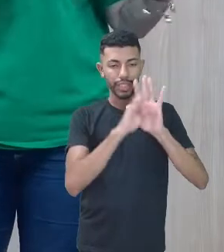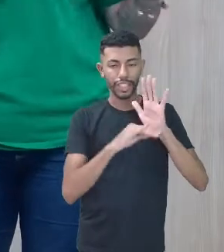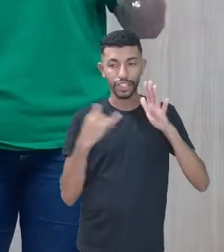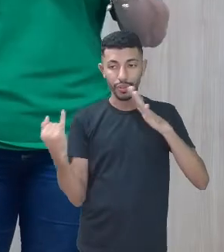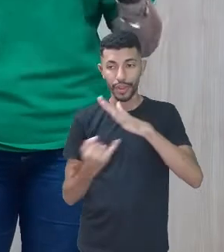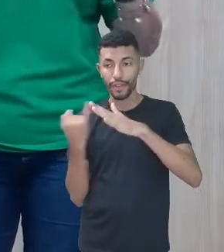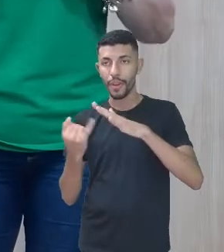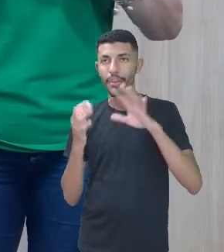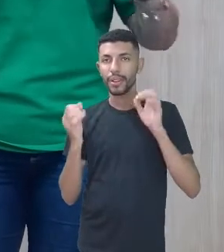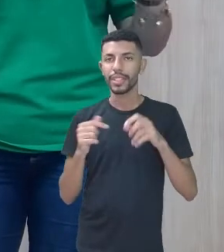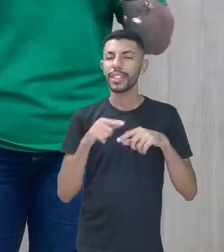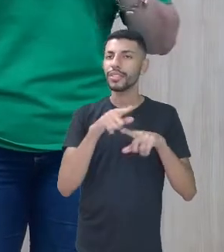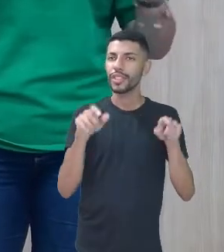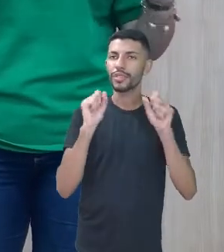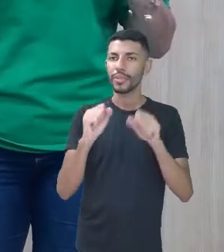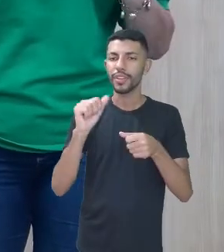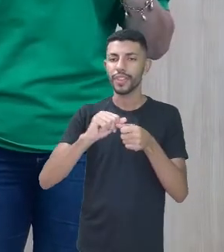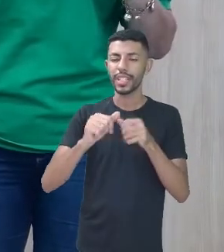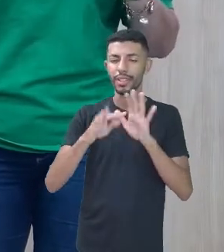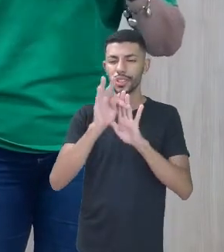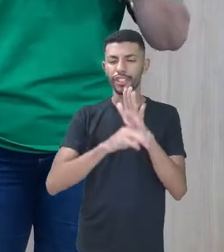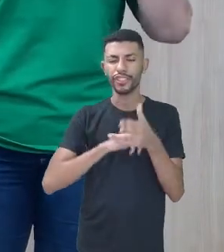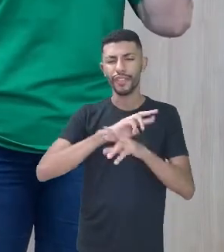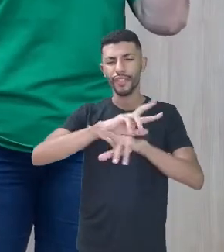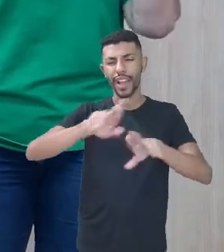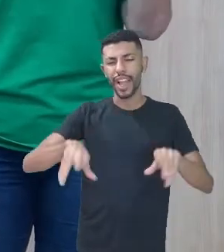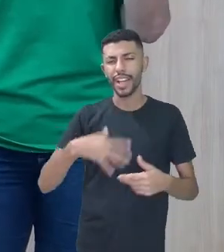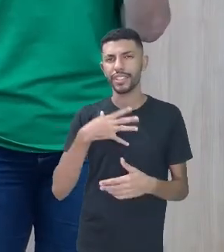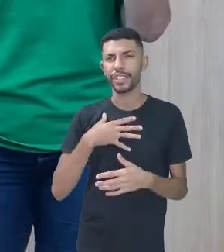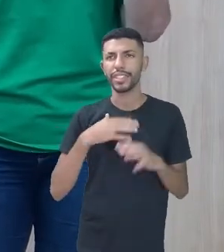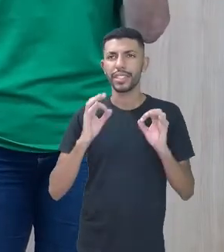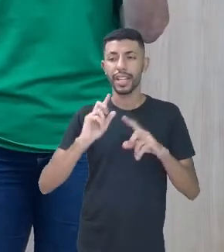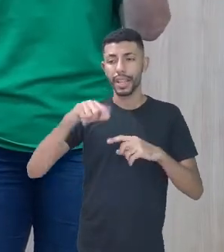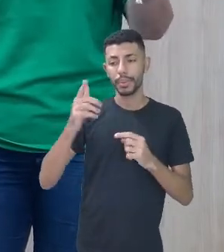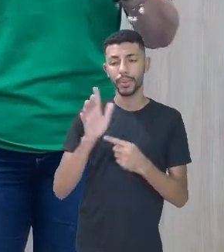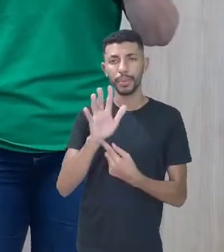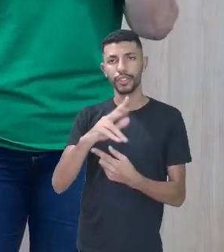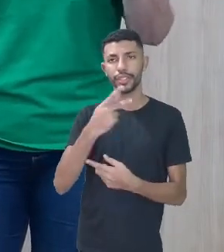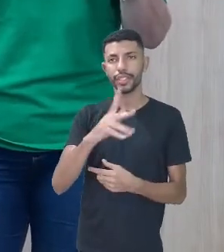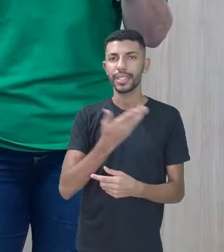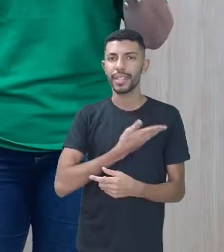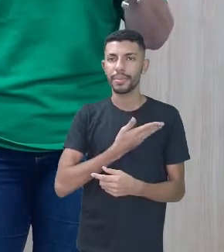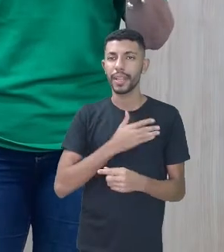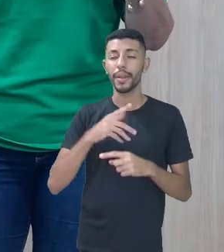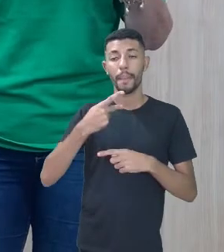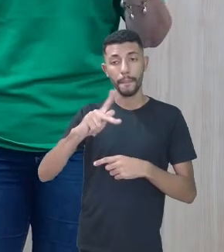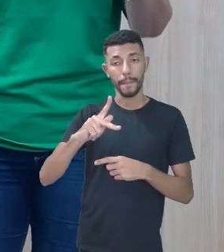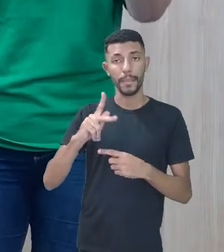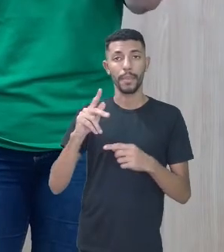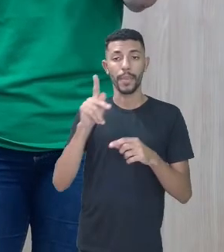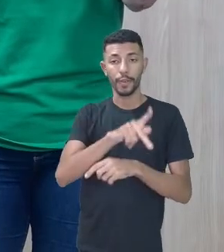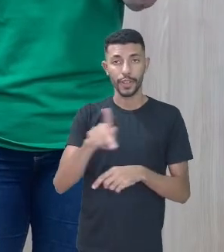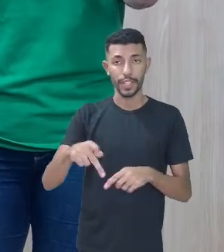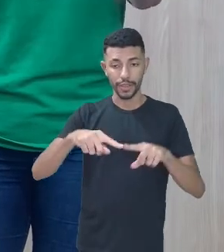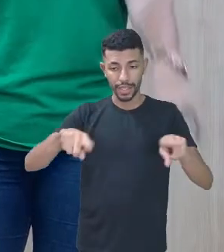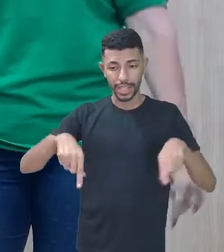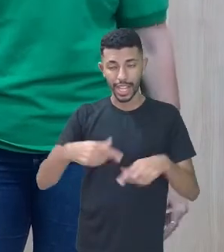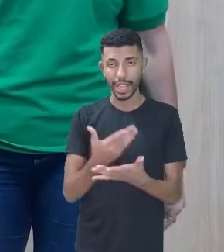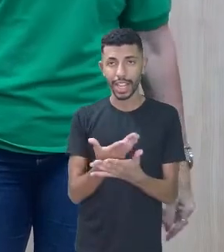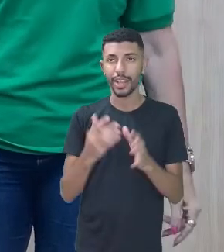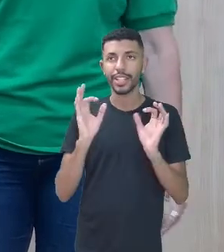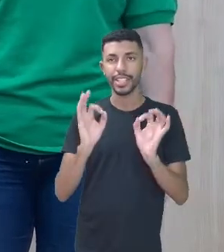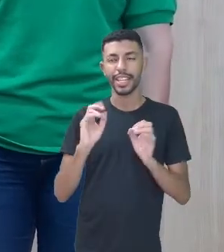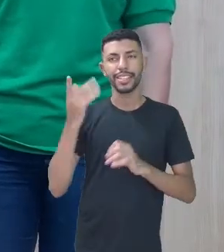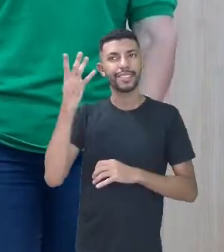Esse mesmo texto vocês podem fazer de várias formas. E depois mostra aos colegas, mostra ao professor em sala de aula, ó, que vai